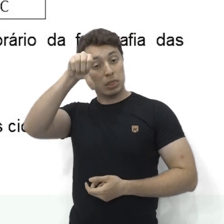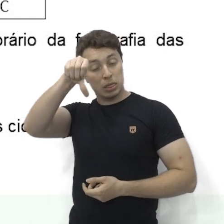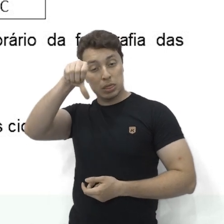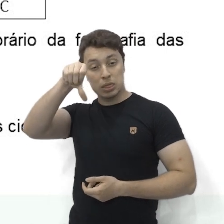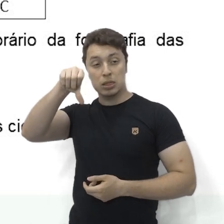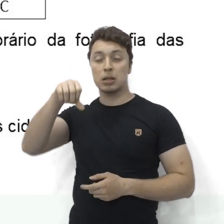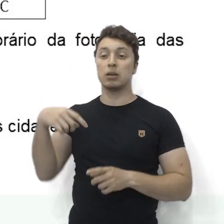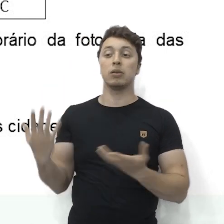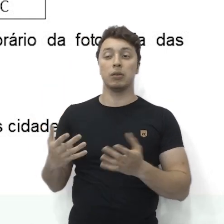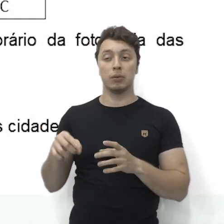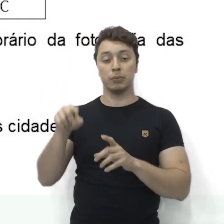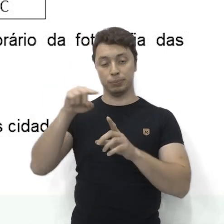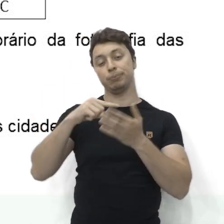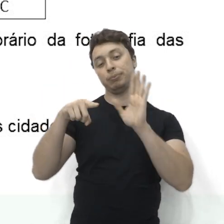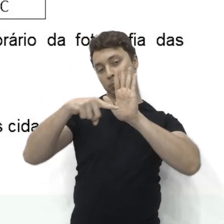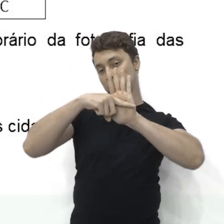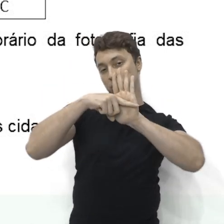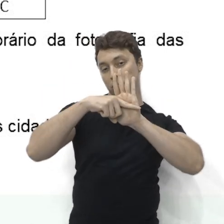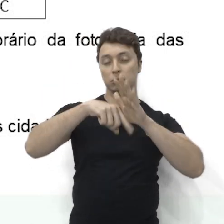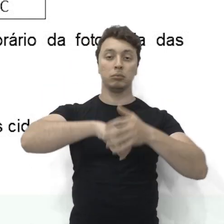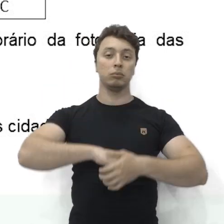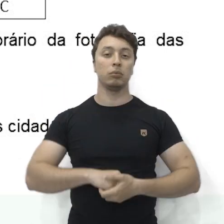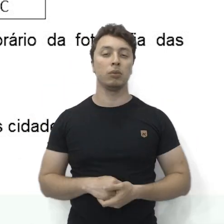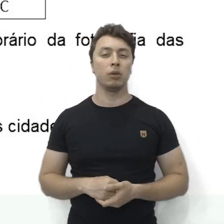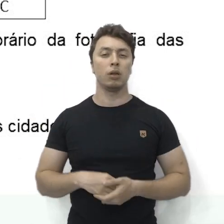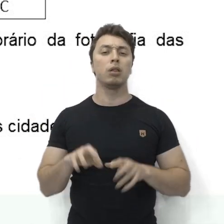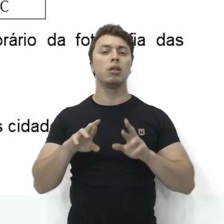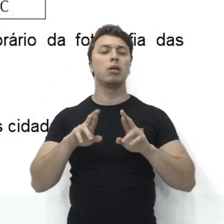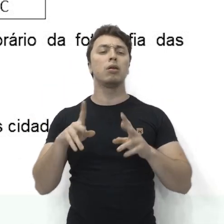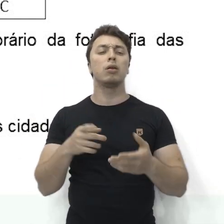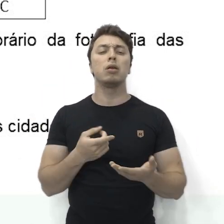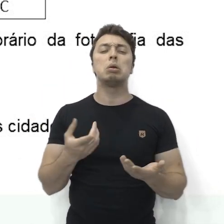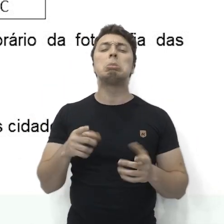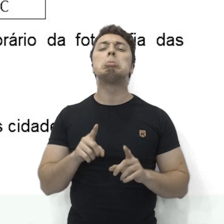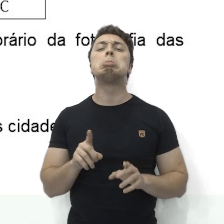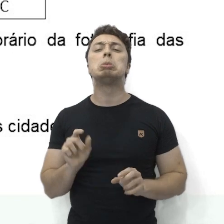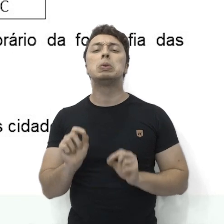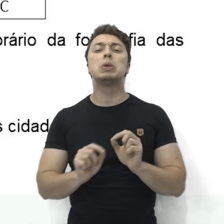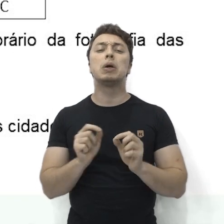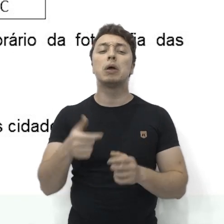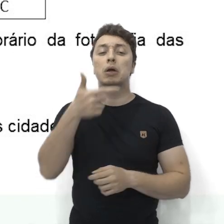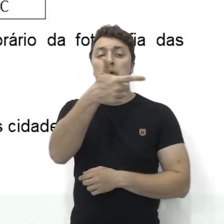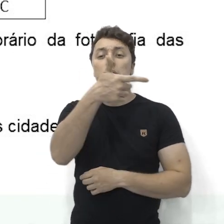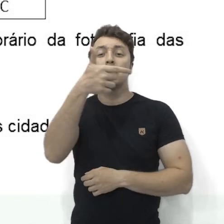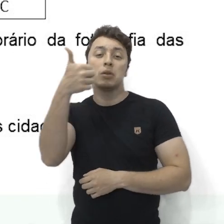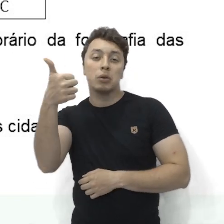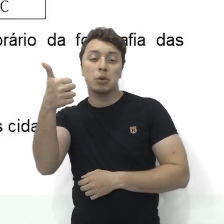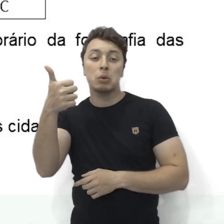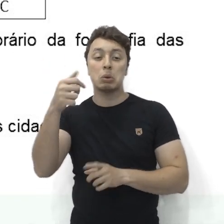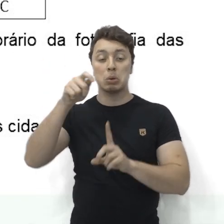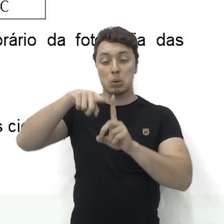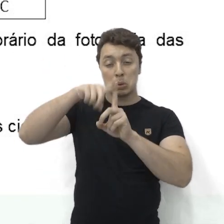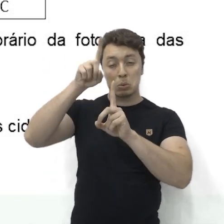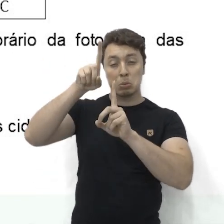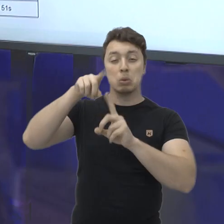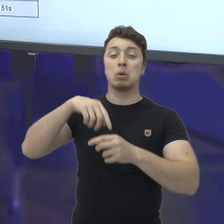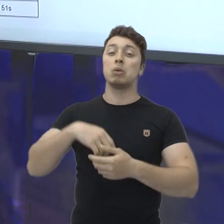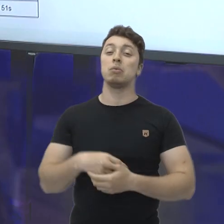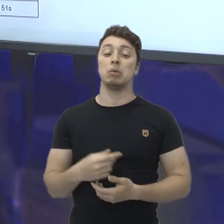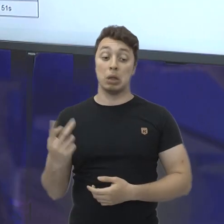uma subtração. E a diferença foi de 21 graus entre as duas cidades.